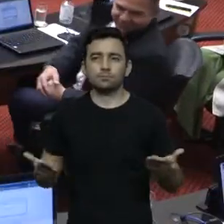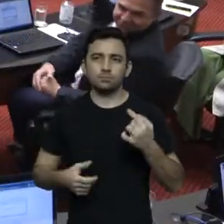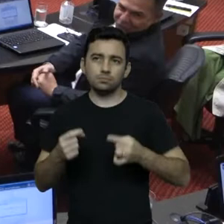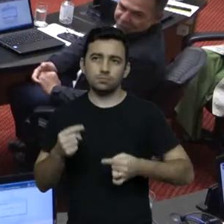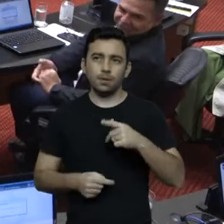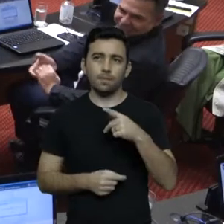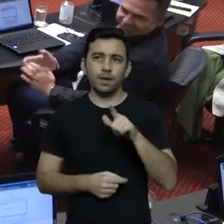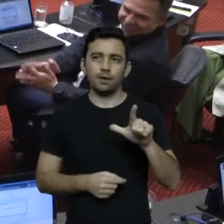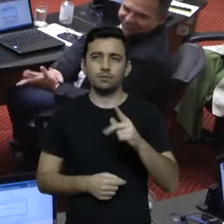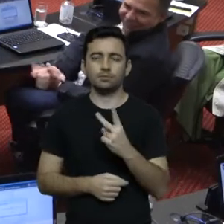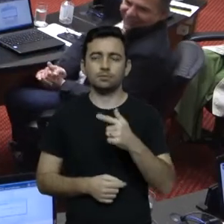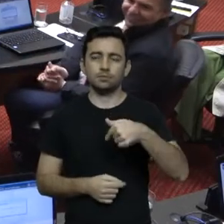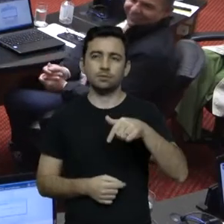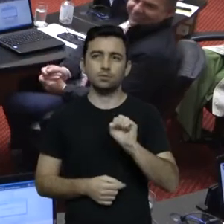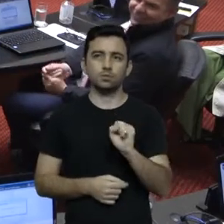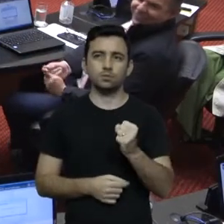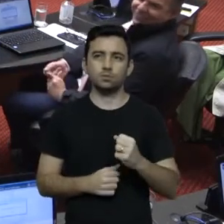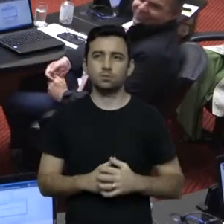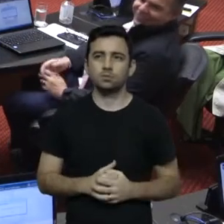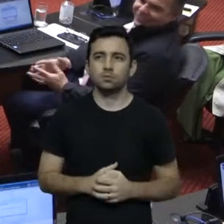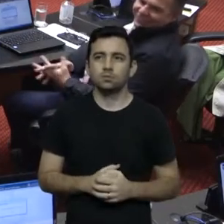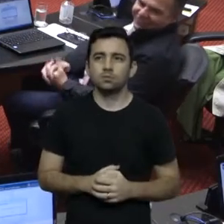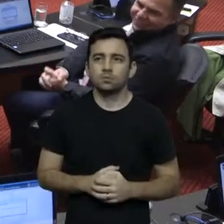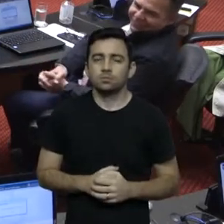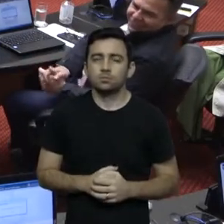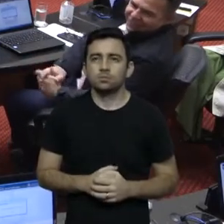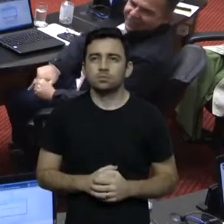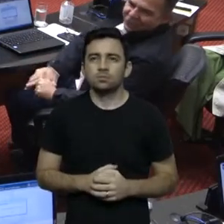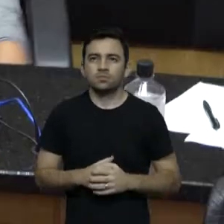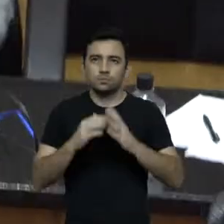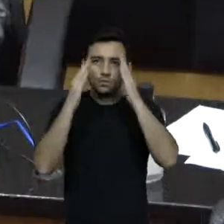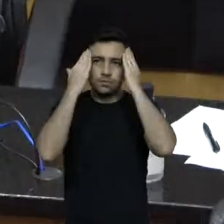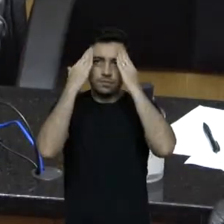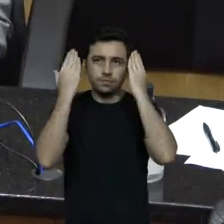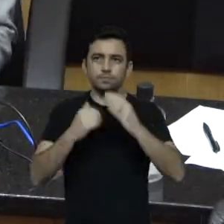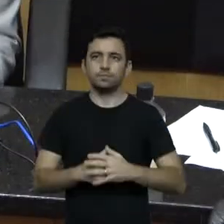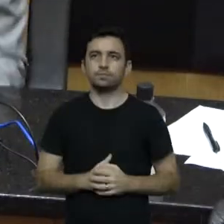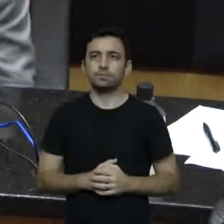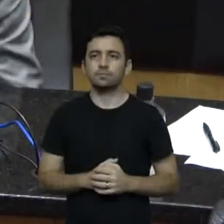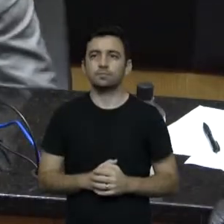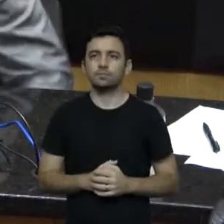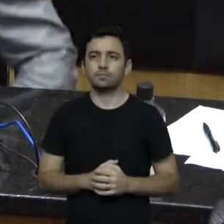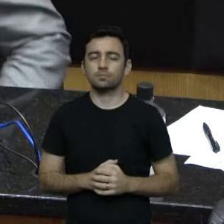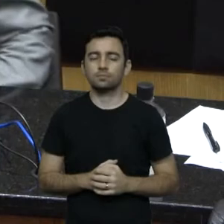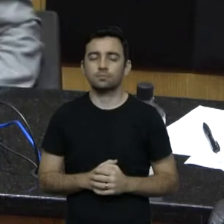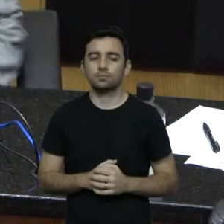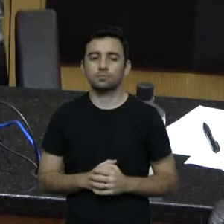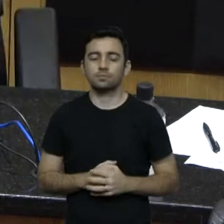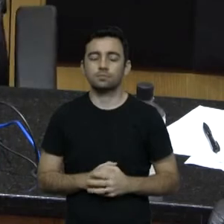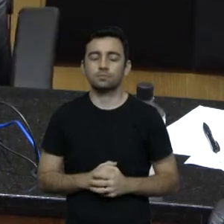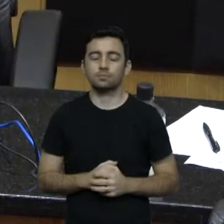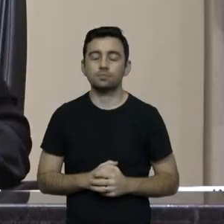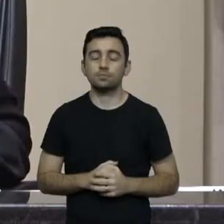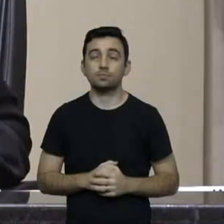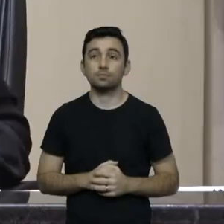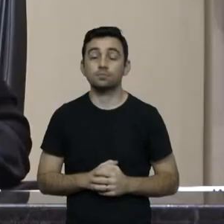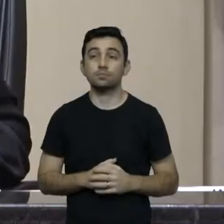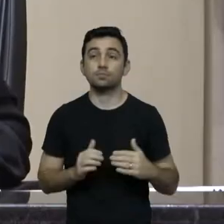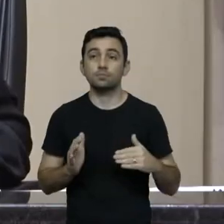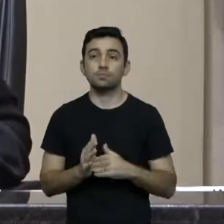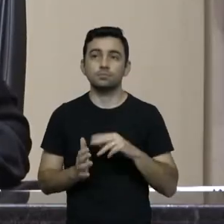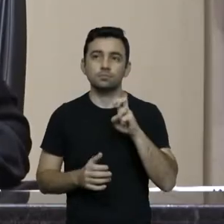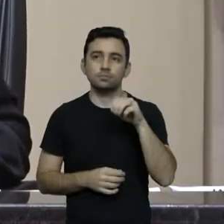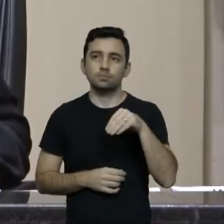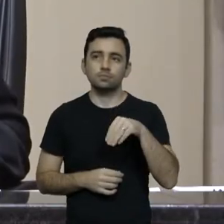o pé de 78 ainda para discutir Deputado José Milton Scheffer acidente a palavra por até 5 minutos podendo